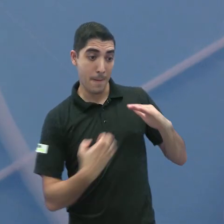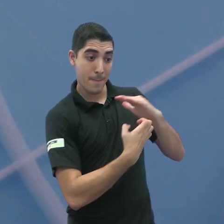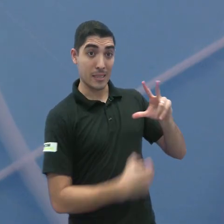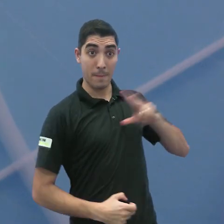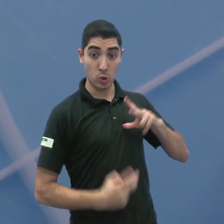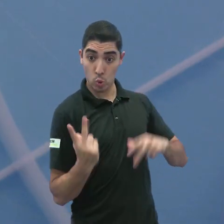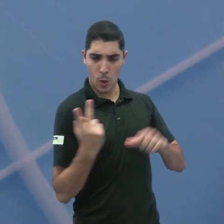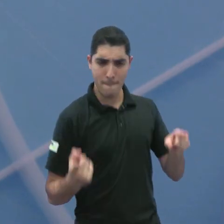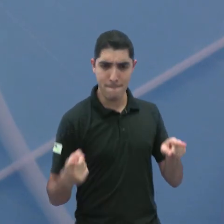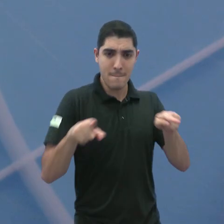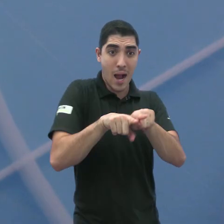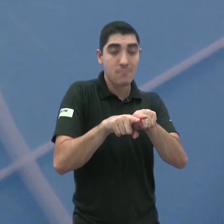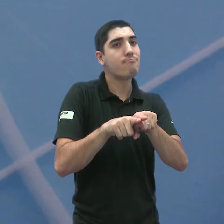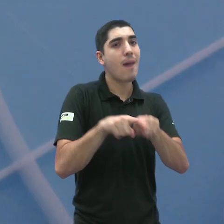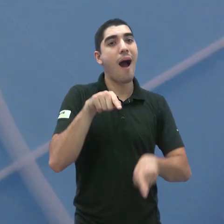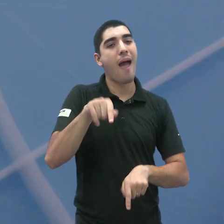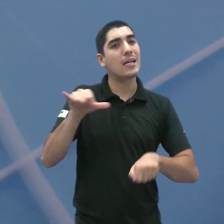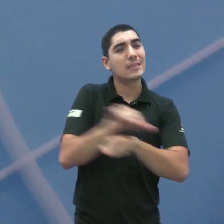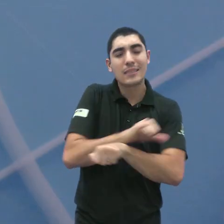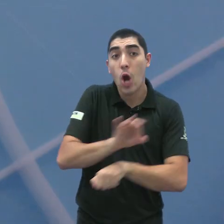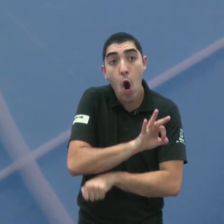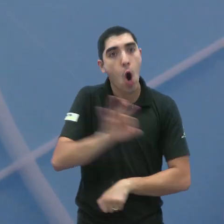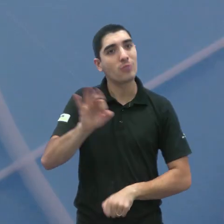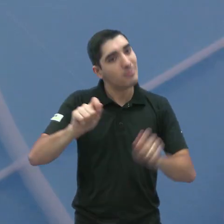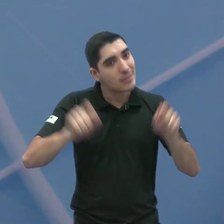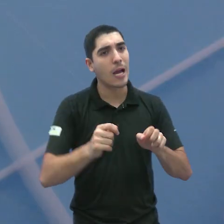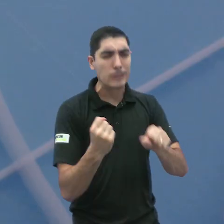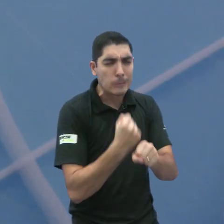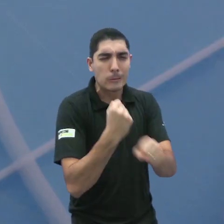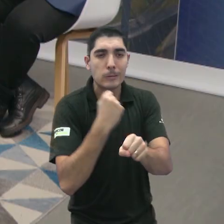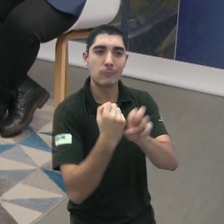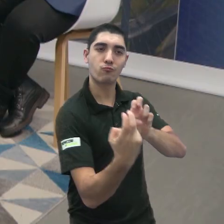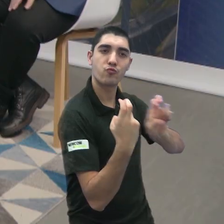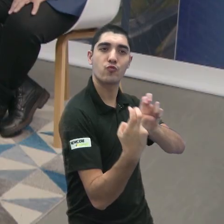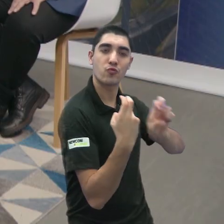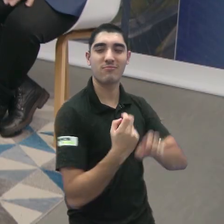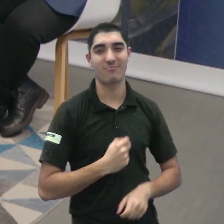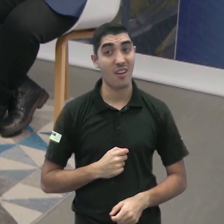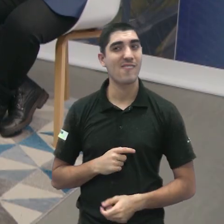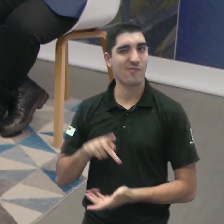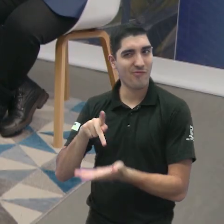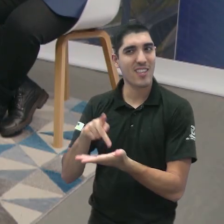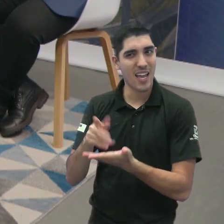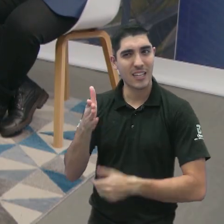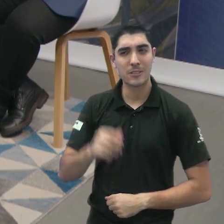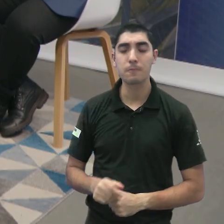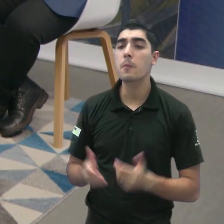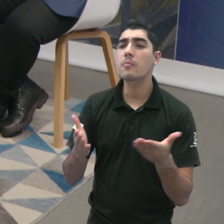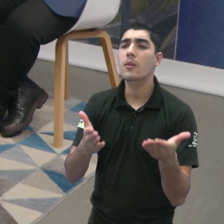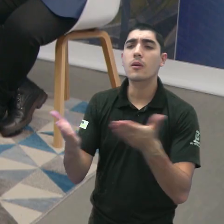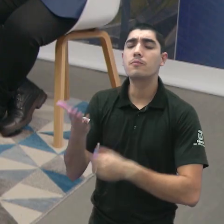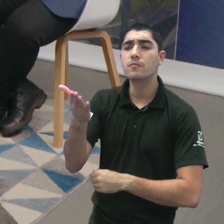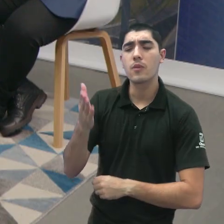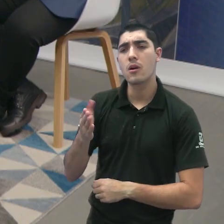para fazer com que a gente tenha mais ferrovias no Brasil. Com certeza. Bernardo, o modelo ferroviário,